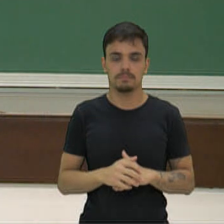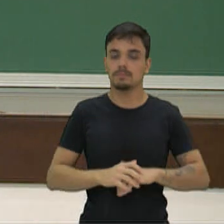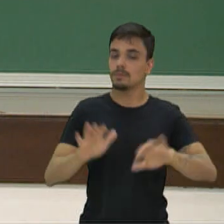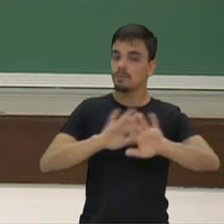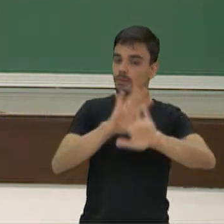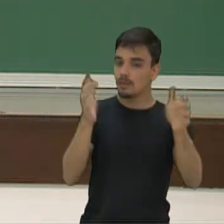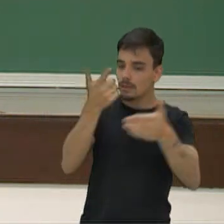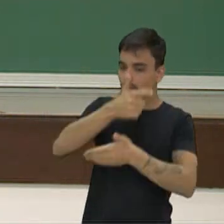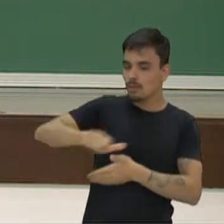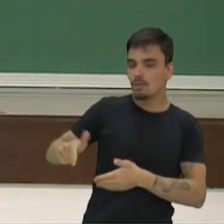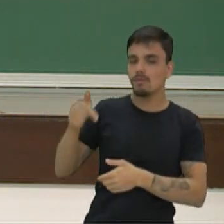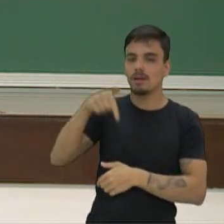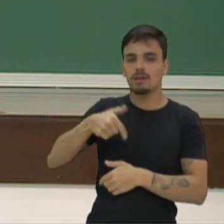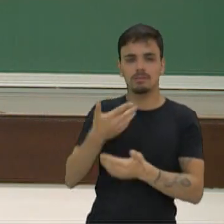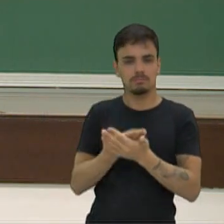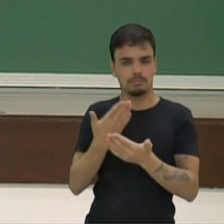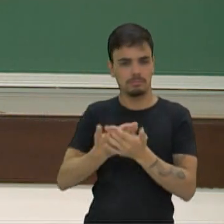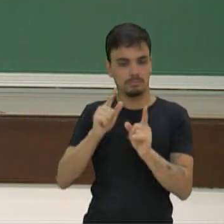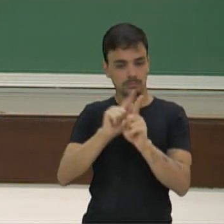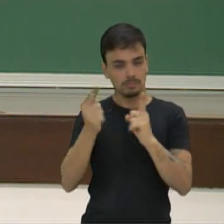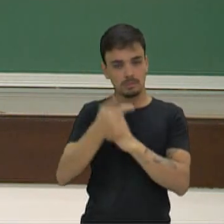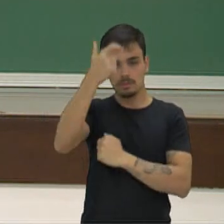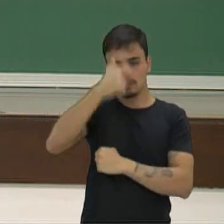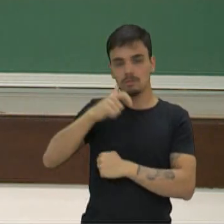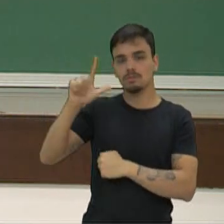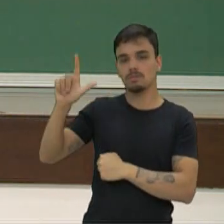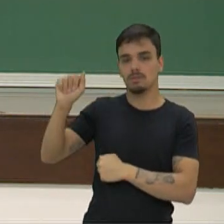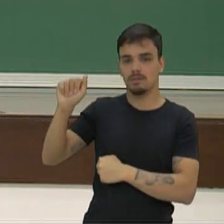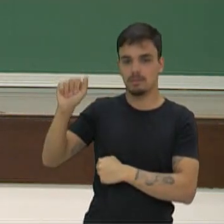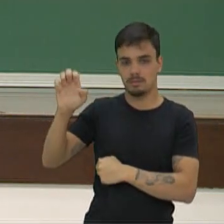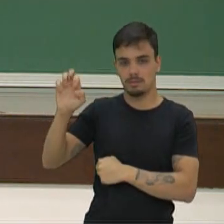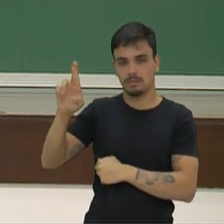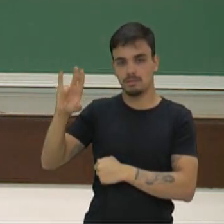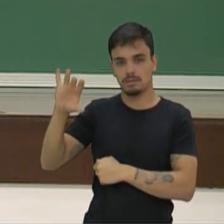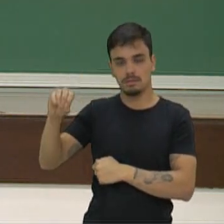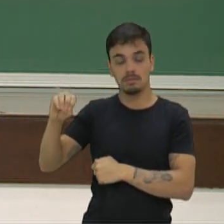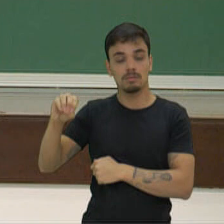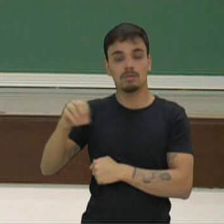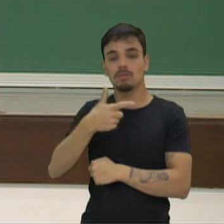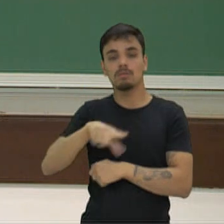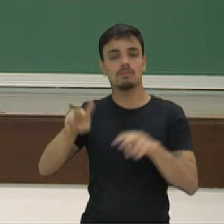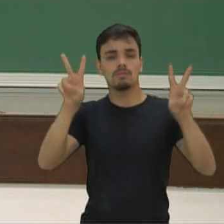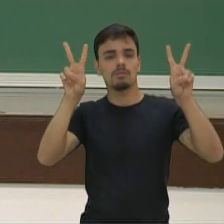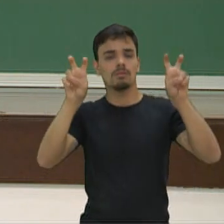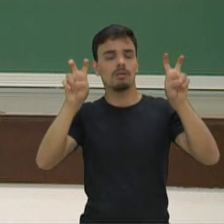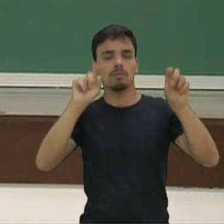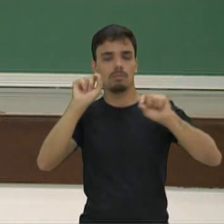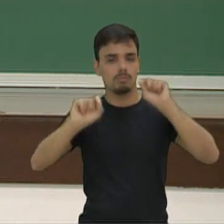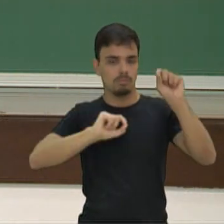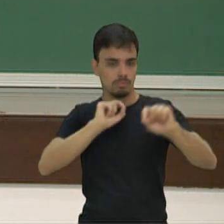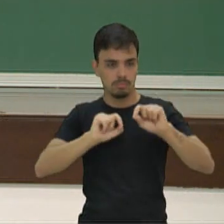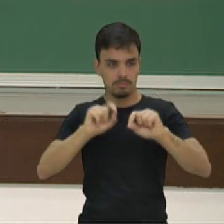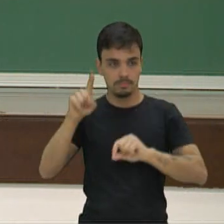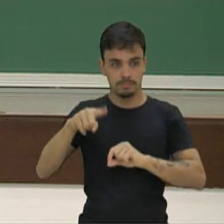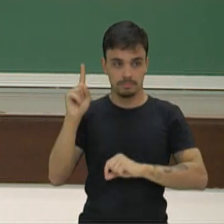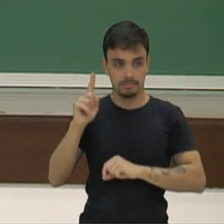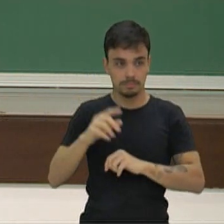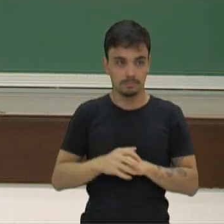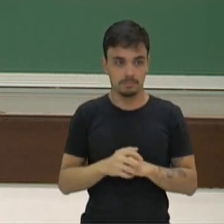Olá, chegamos mais uma aula de Geografia. Eu sou Laércio de Mello e o tema de hoje é, veja